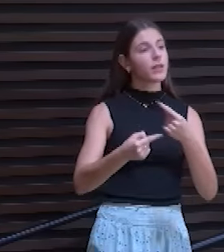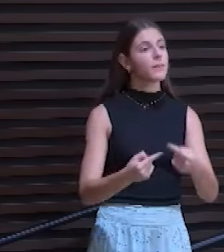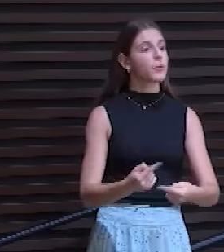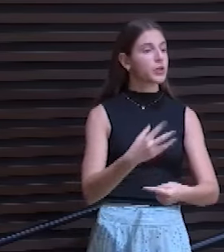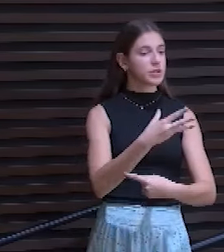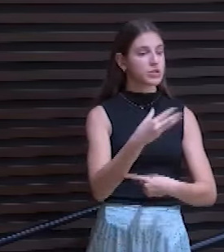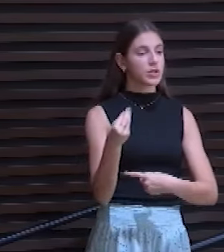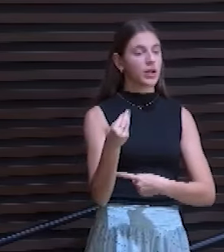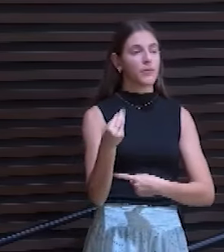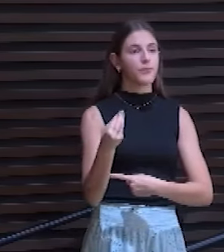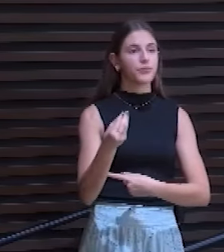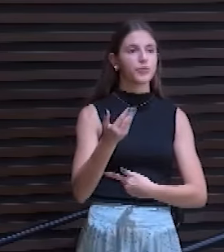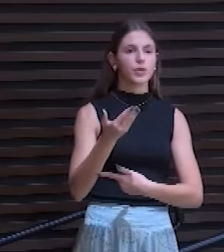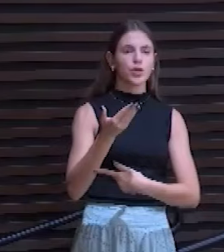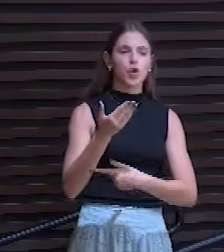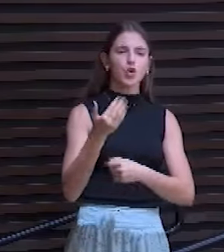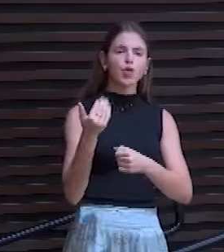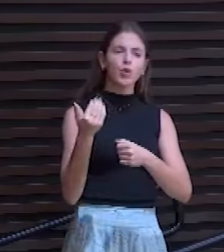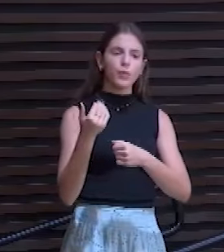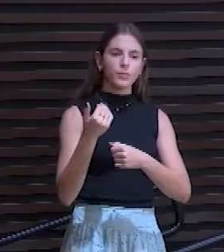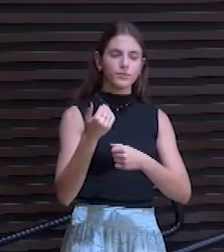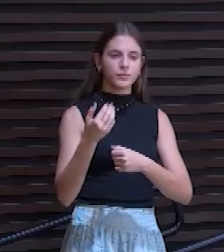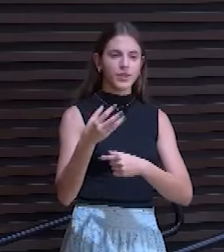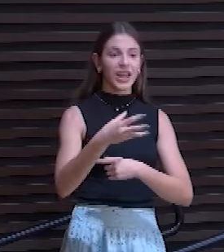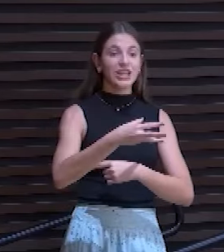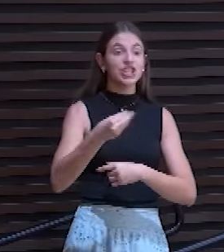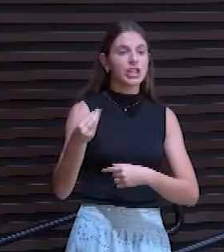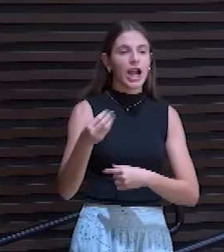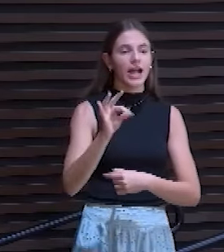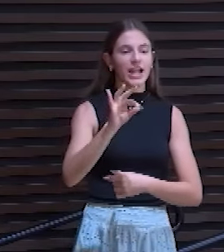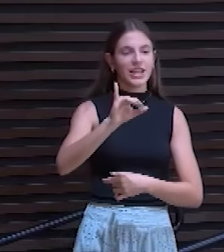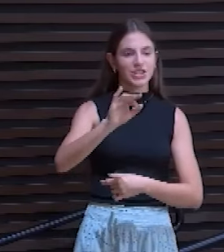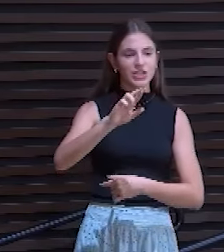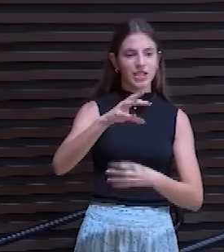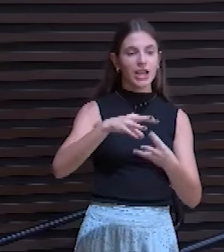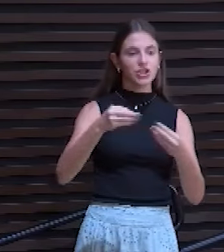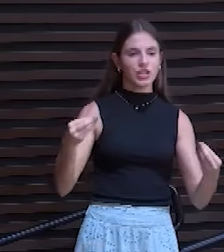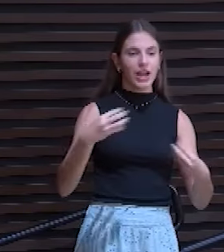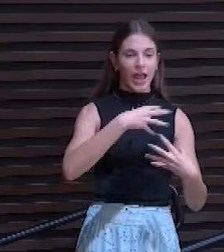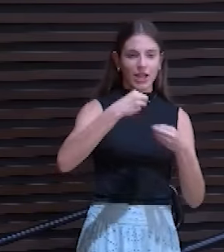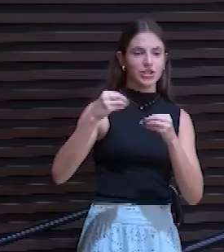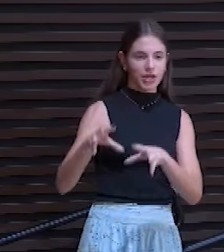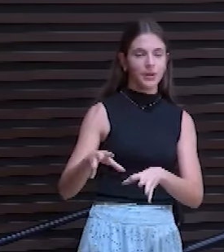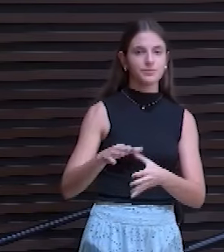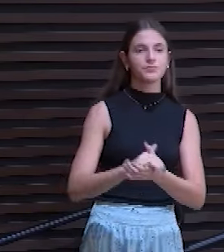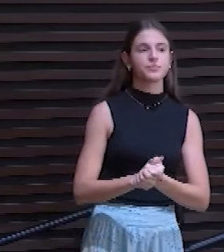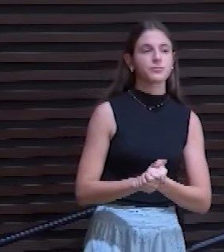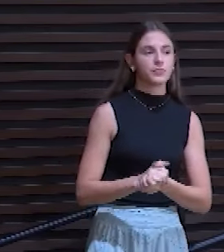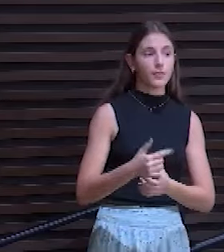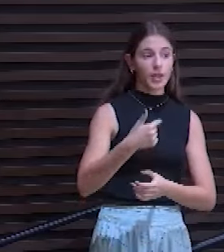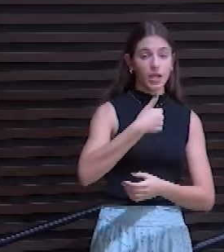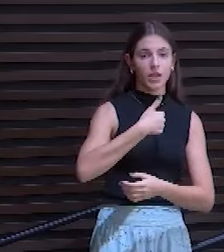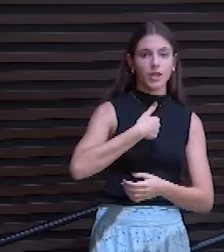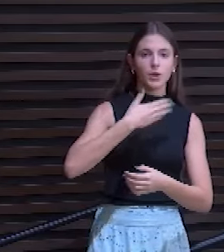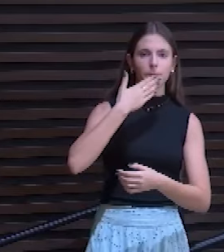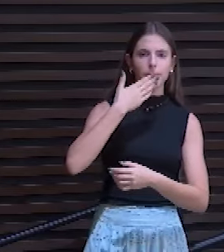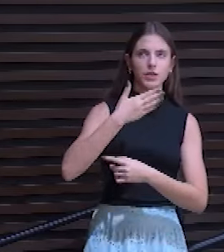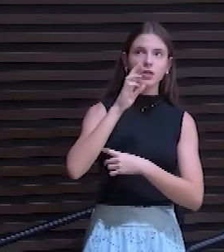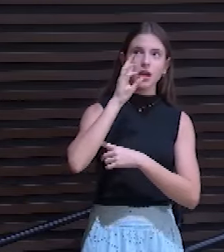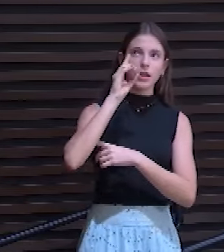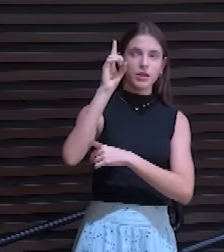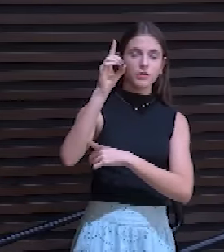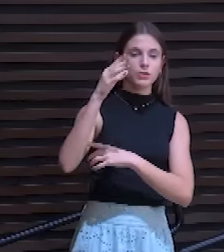Alguns anos eu soube de um casal que não podia ter filhos e que pedia a Deus por um milagre.